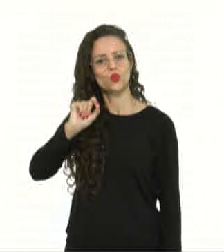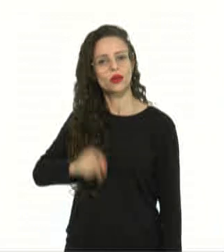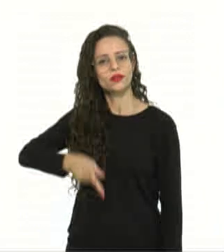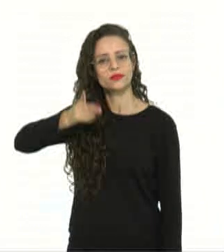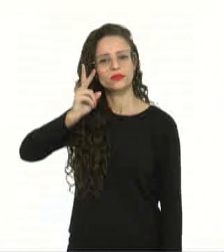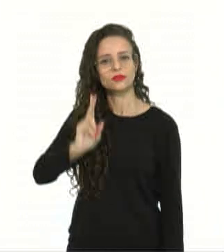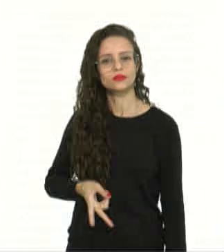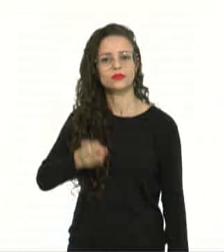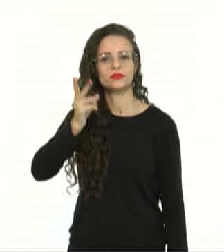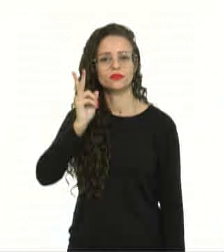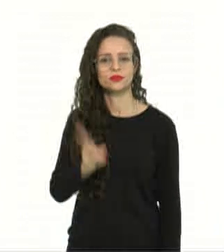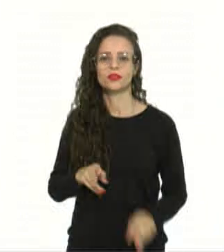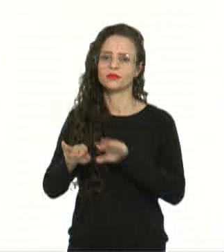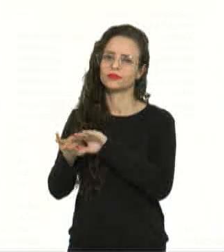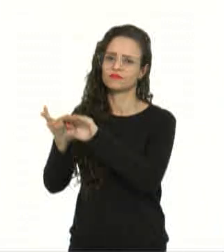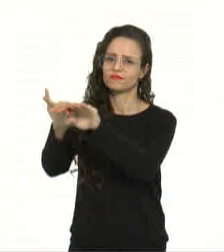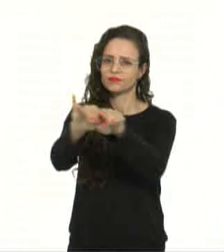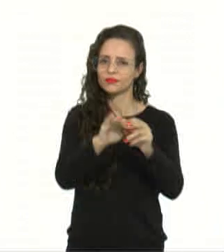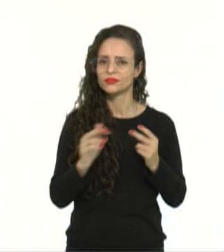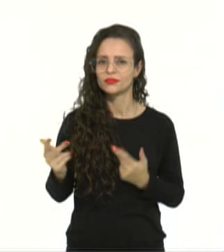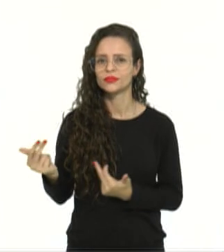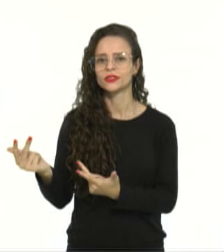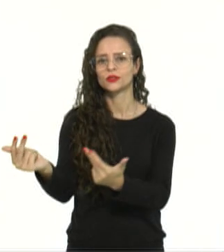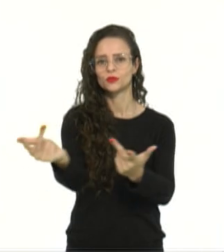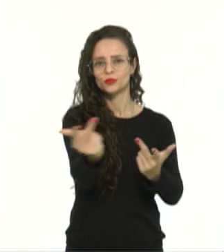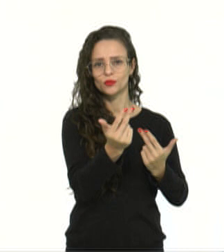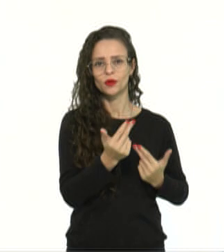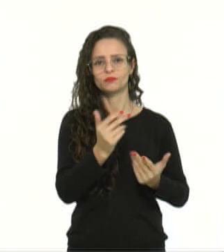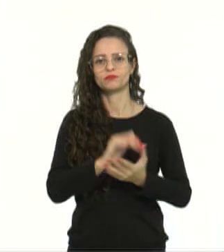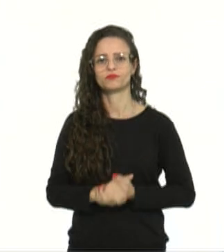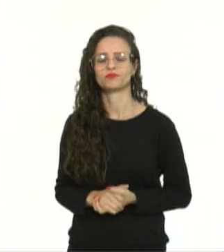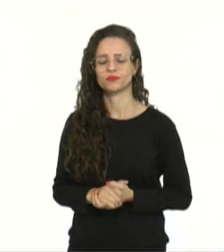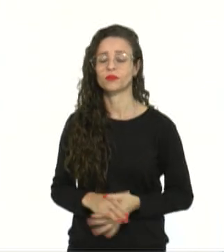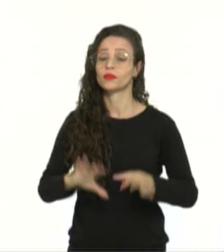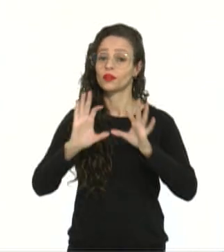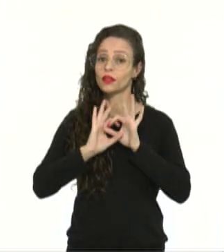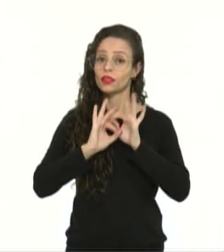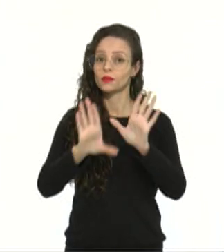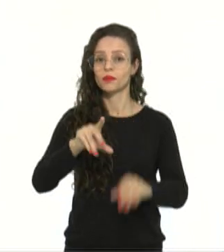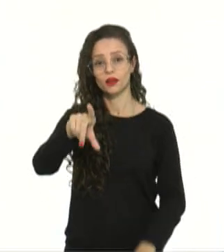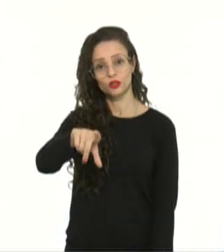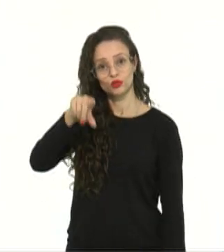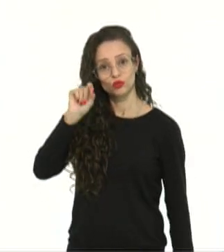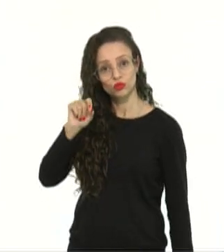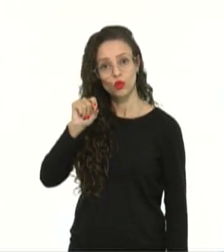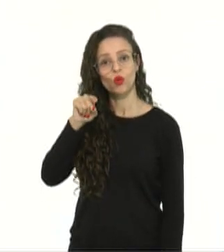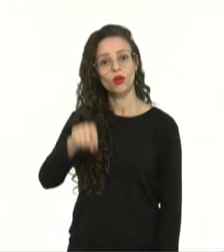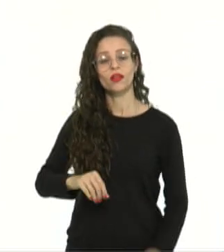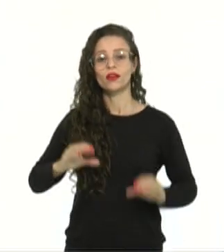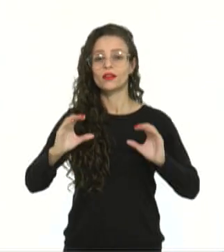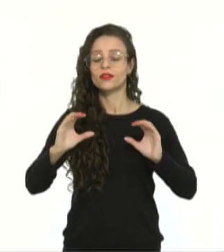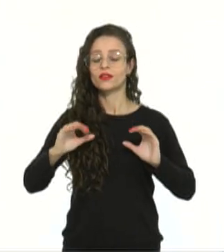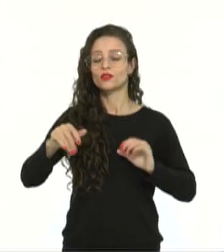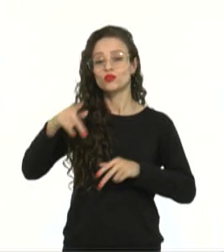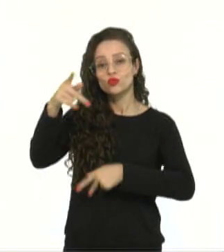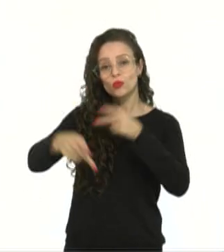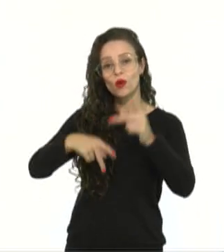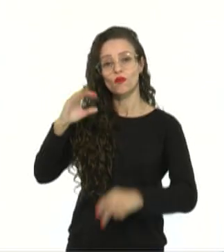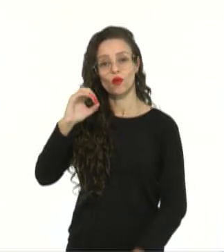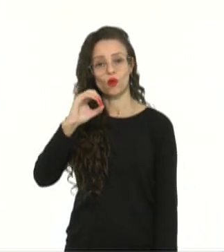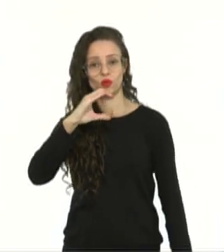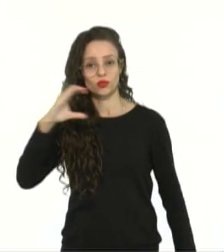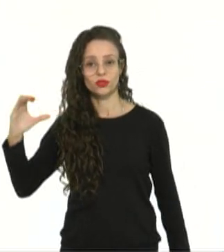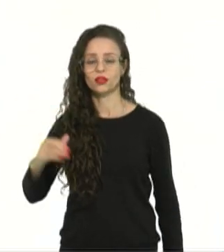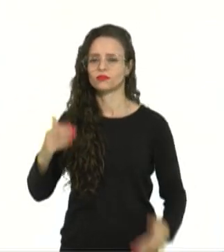a mesma coisa. A liberdade de escolha na civilização ocidental, de acordo